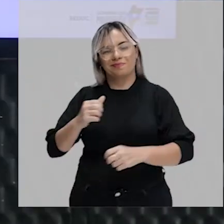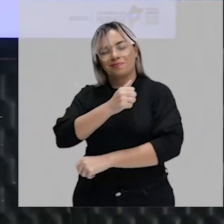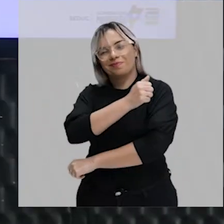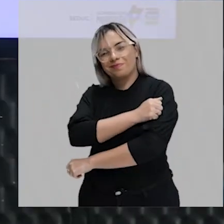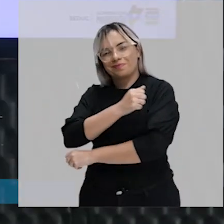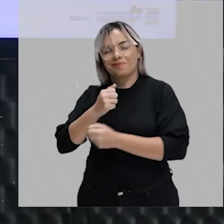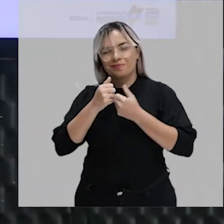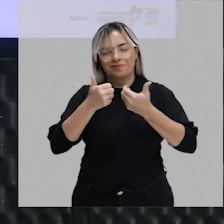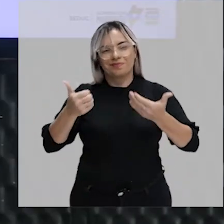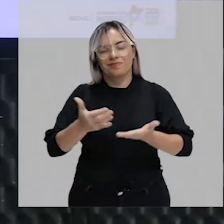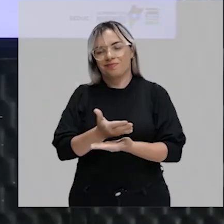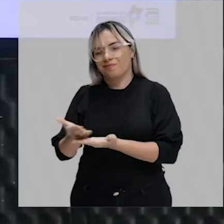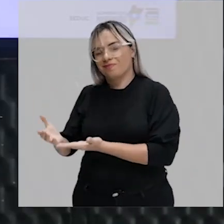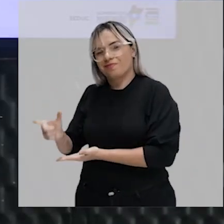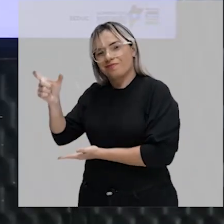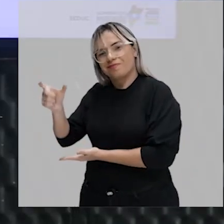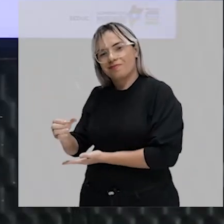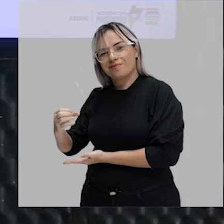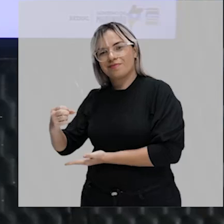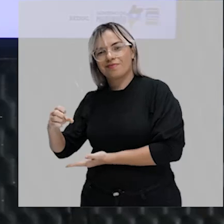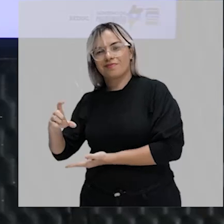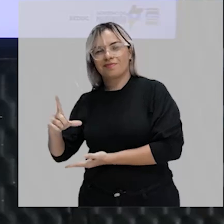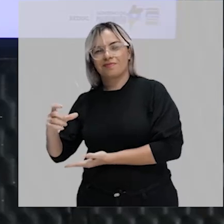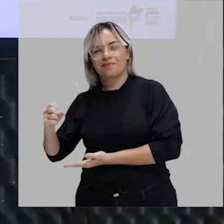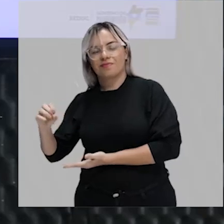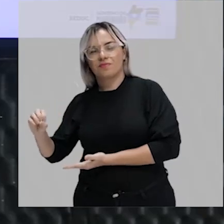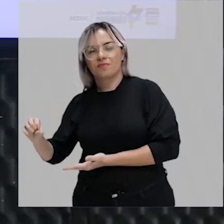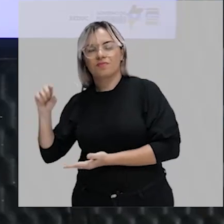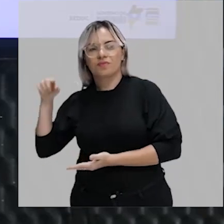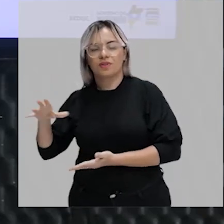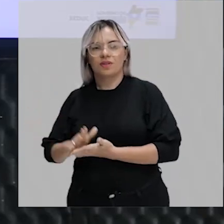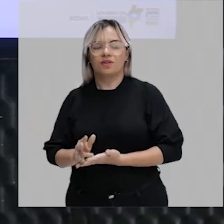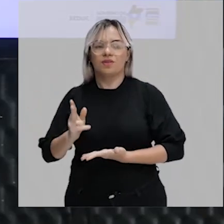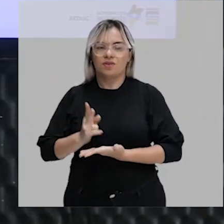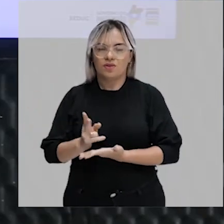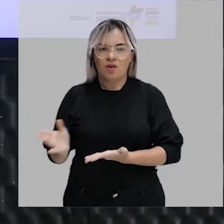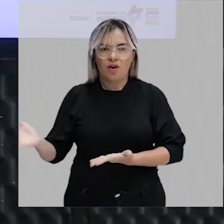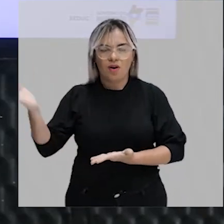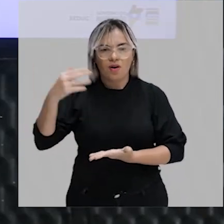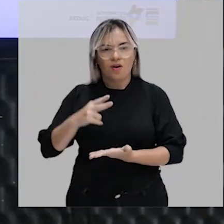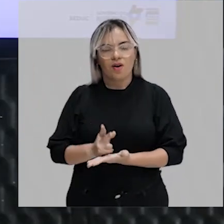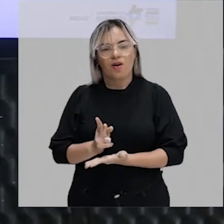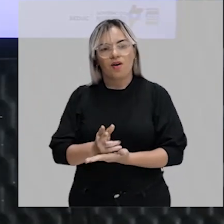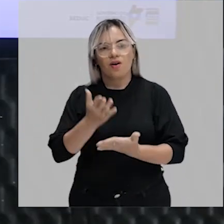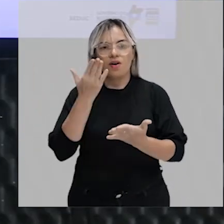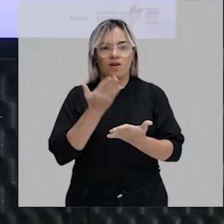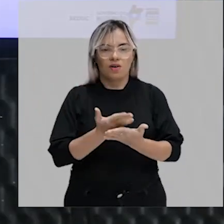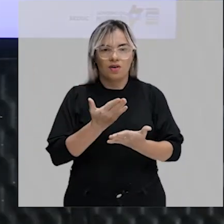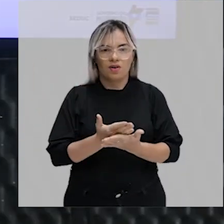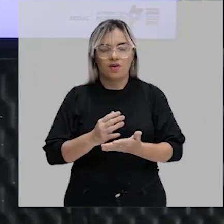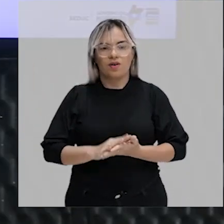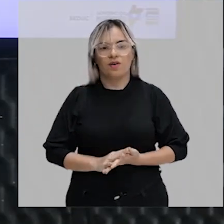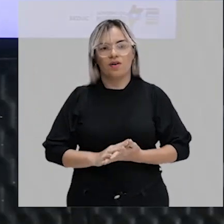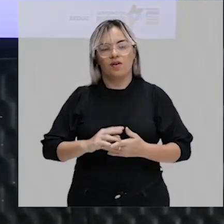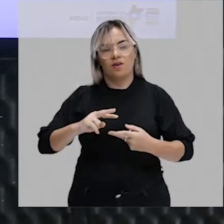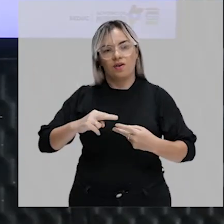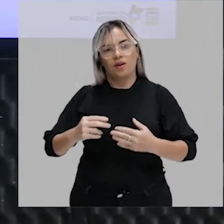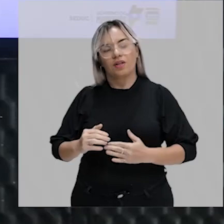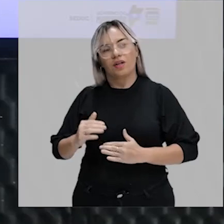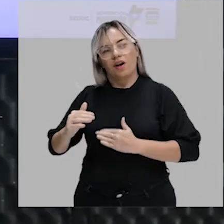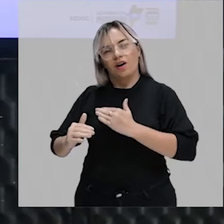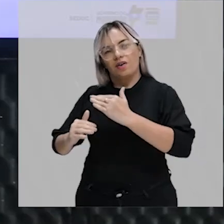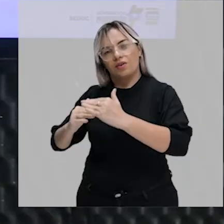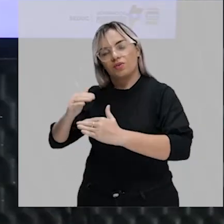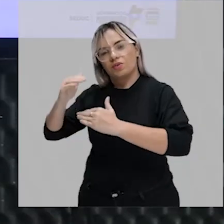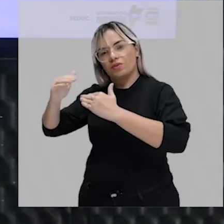Fala galerinha, tudo bem? Aqui é o professor Celso Ramos. Vamos continuar o estudo da genética. Na verdade, genética não, evolução,